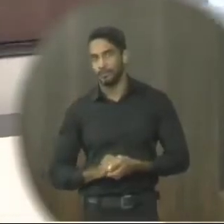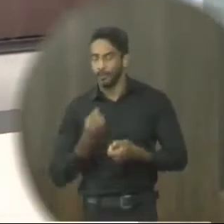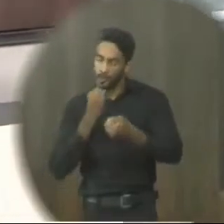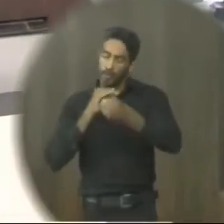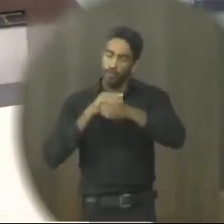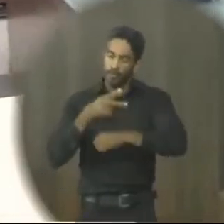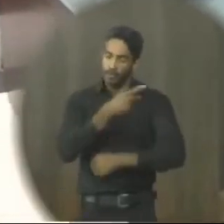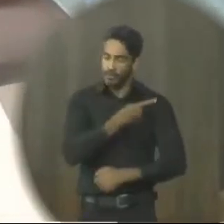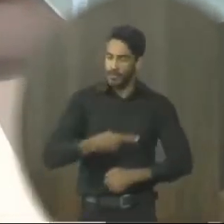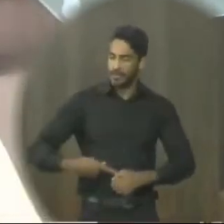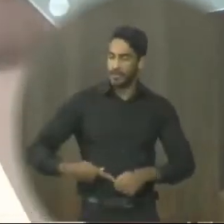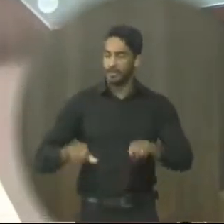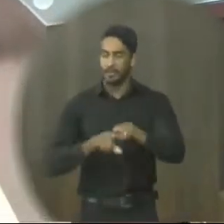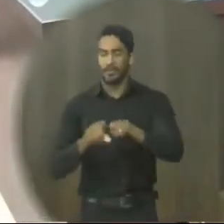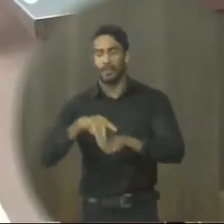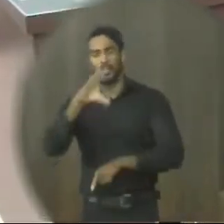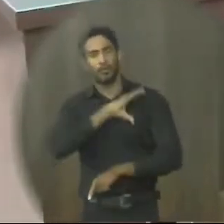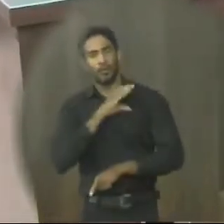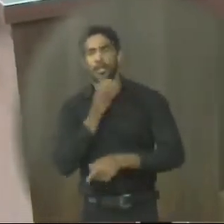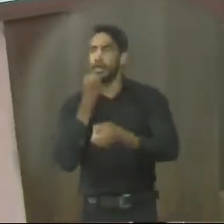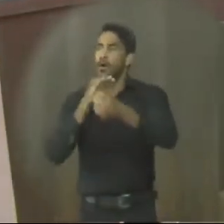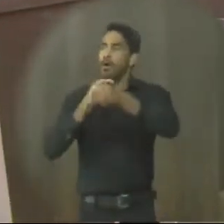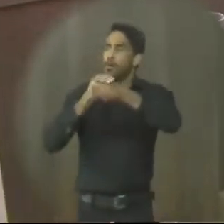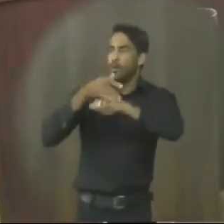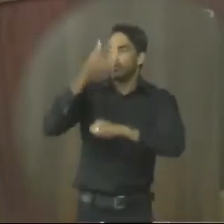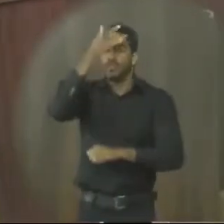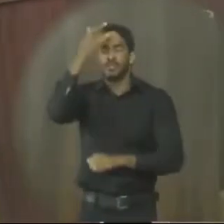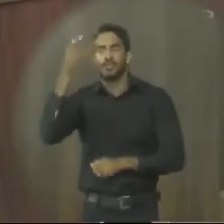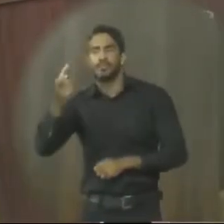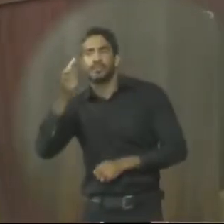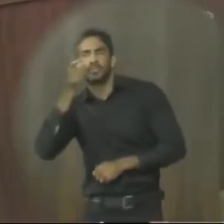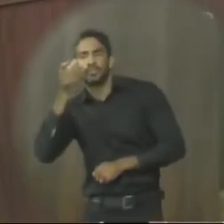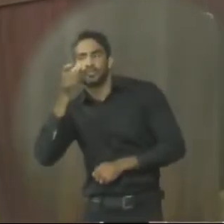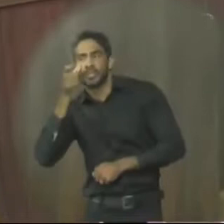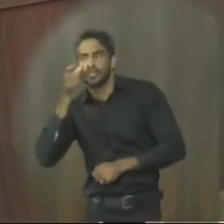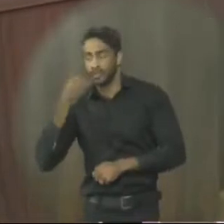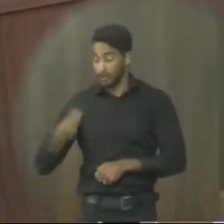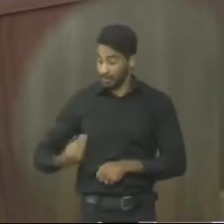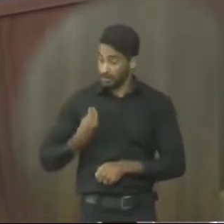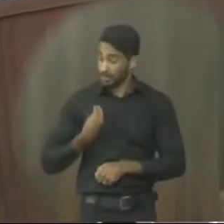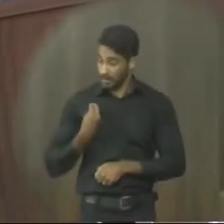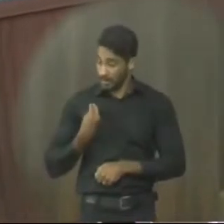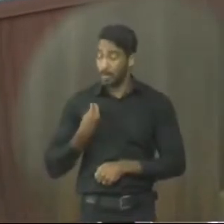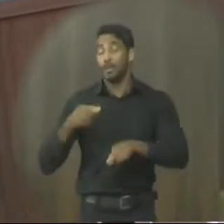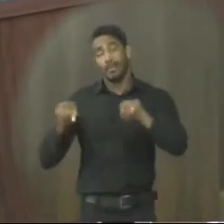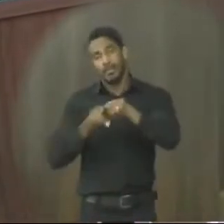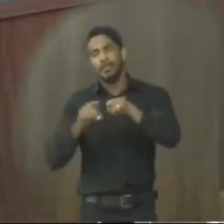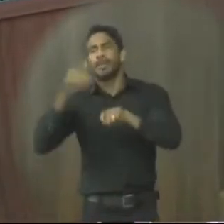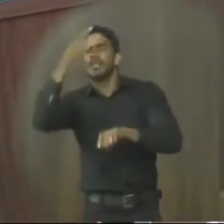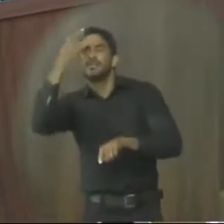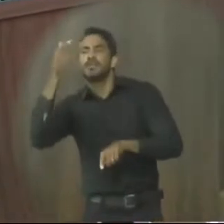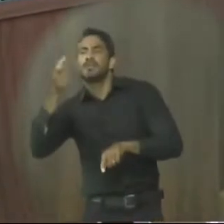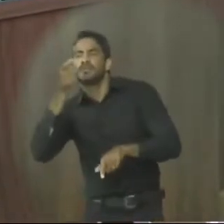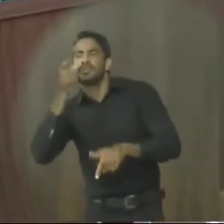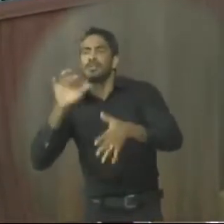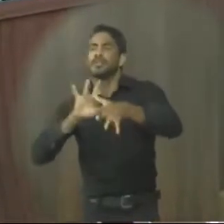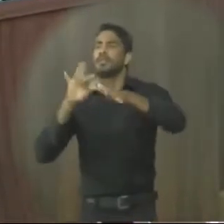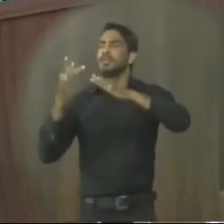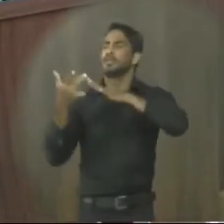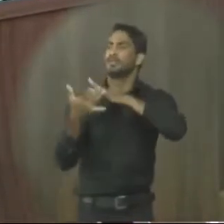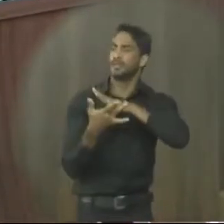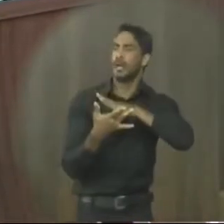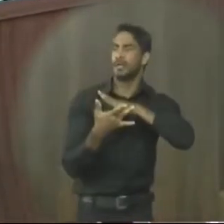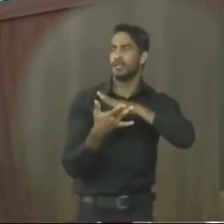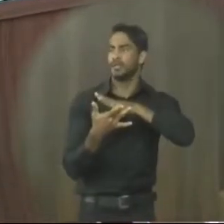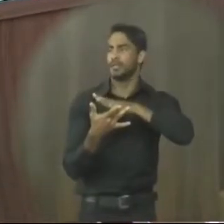senhor presidente, novos colegas. Boa noite à plateia que nos acompanha pessoalmente e o pessoal que nos acompanha pela TV e pelas